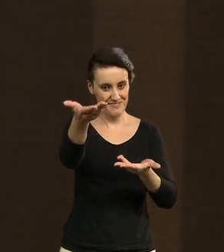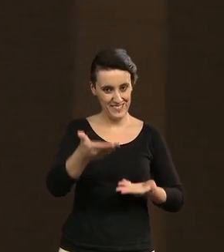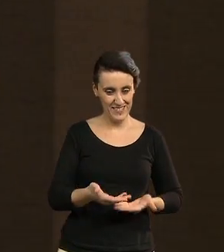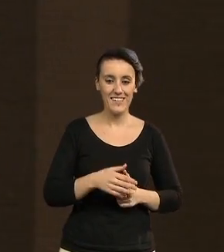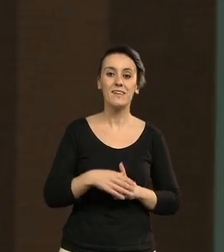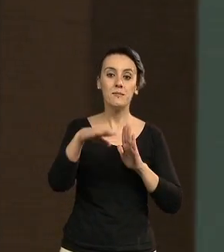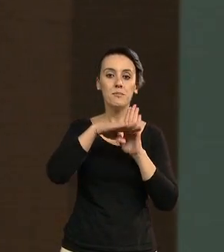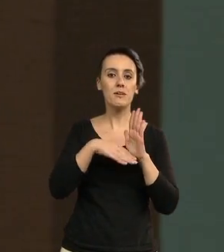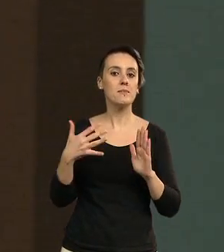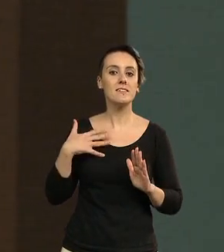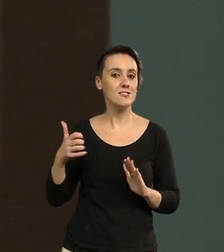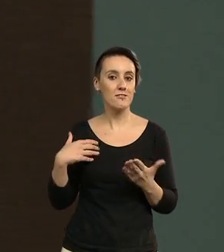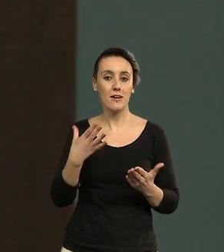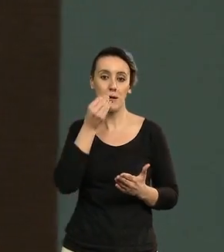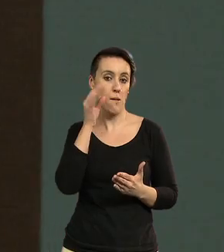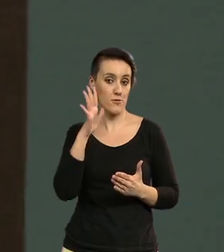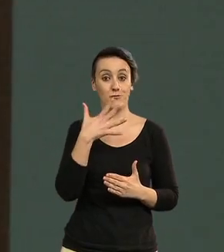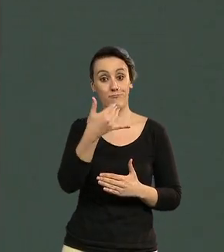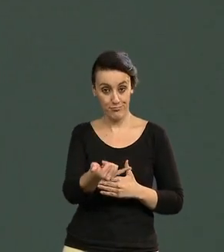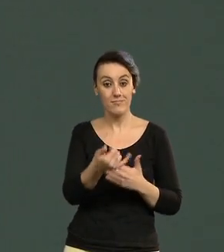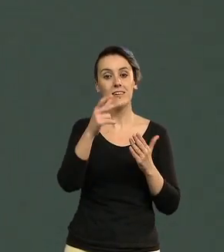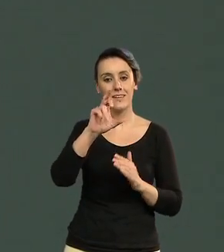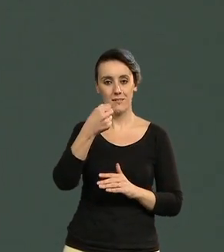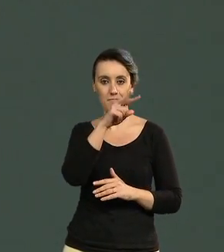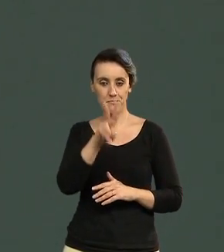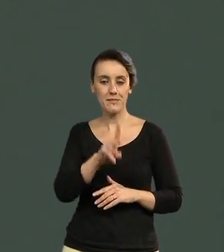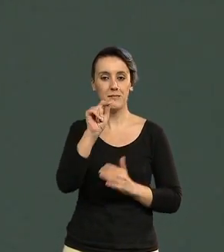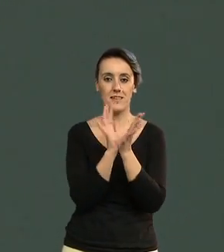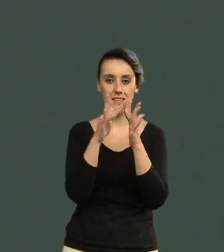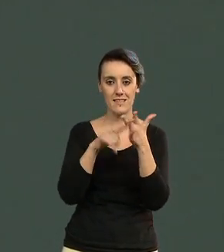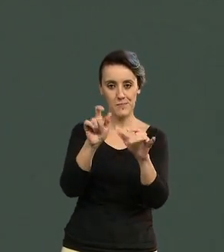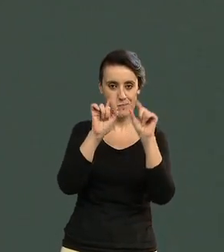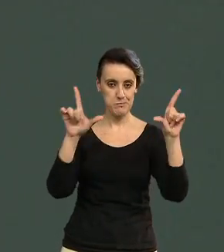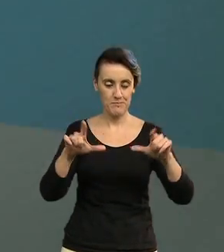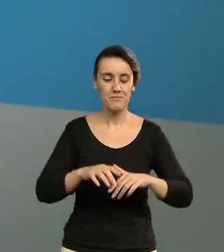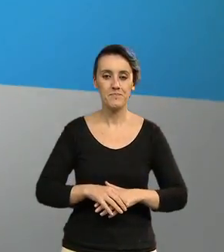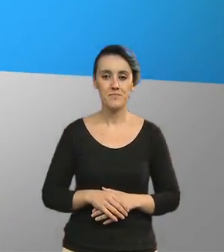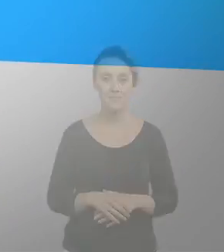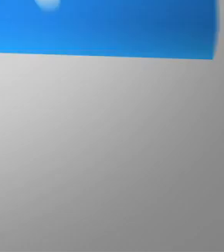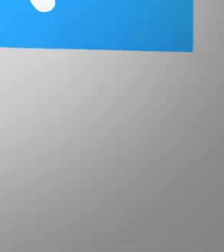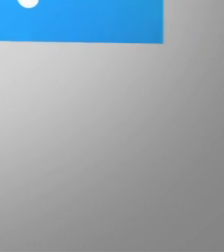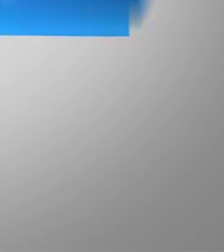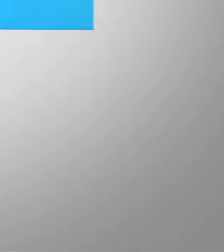Fica o convite, sexta-feira ao início da tarde, na RTP2 e RTP Play.